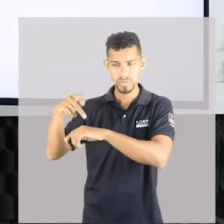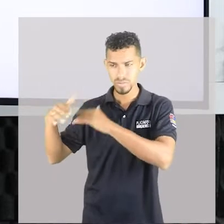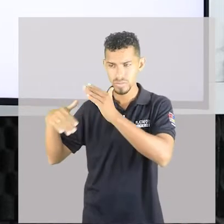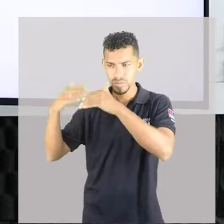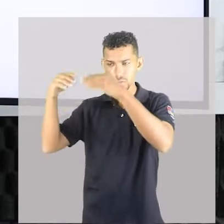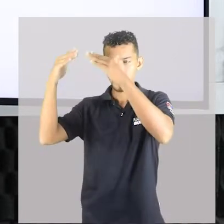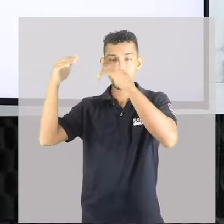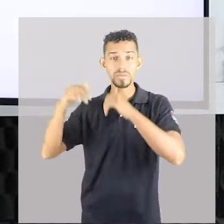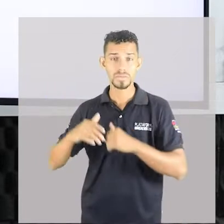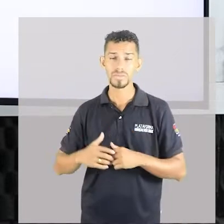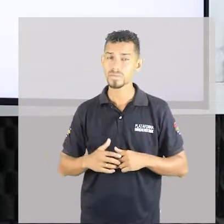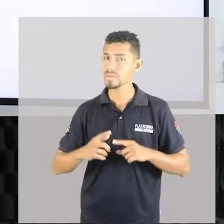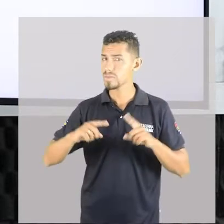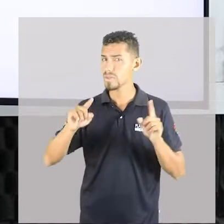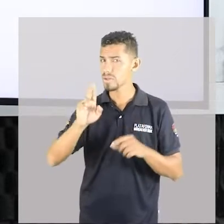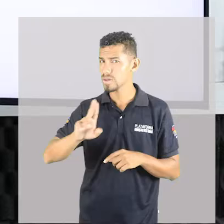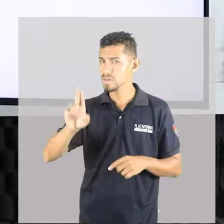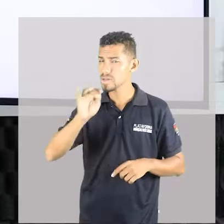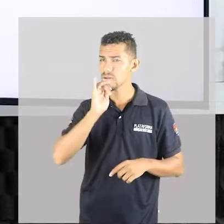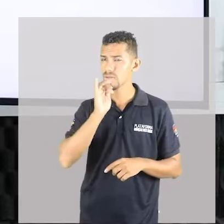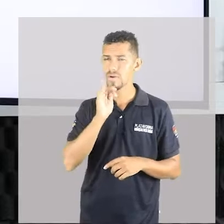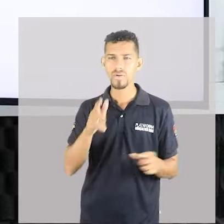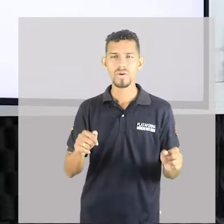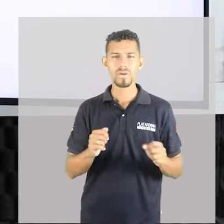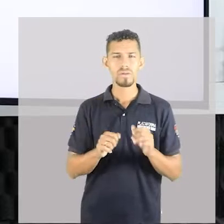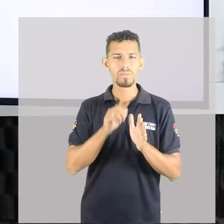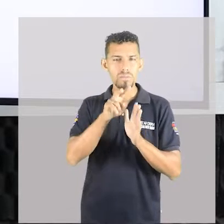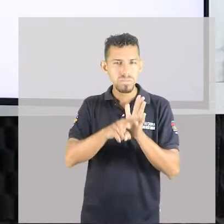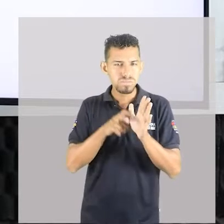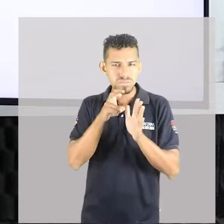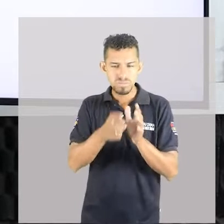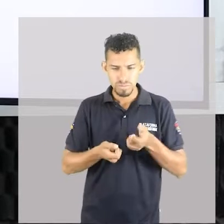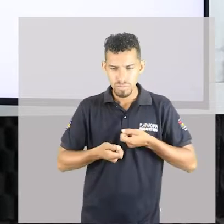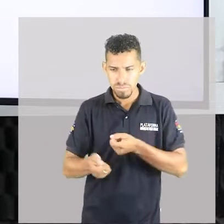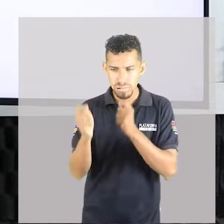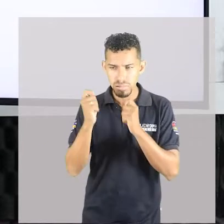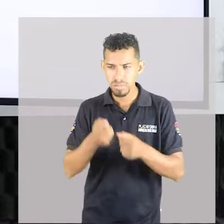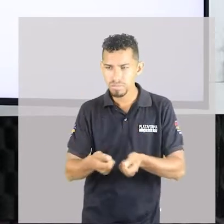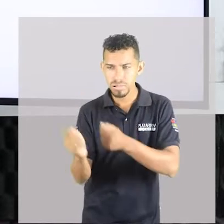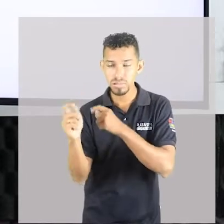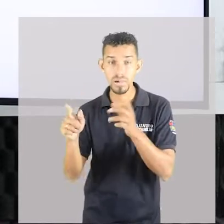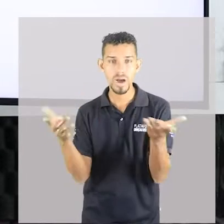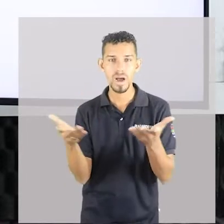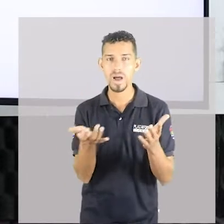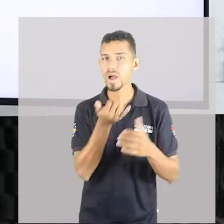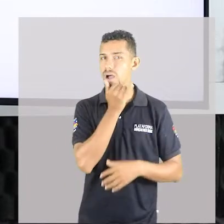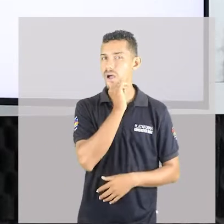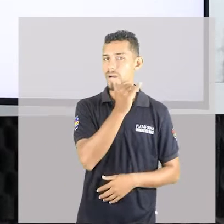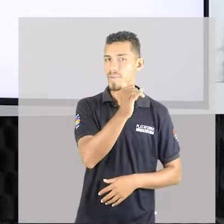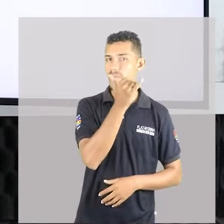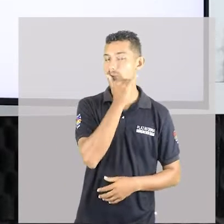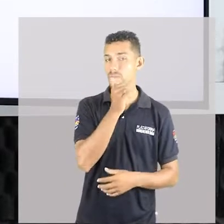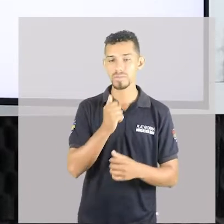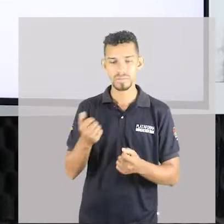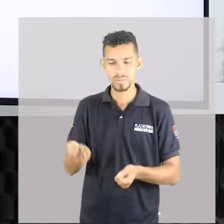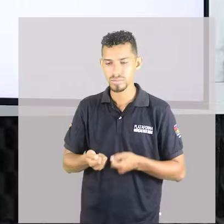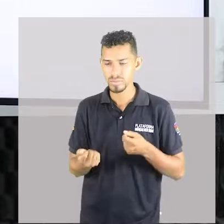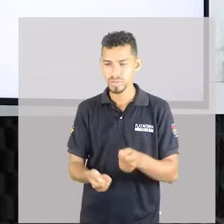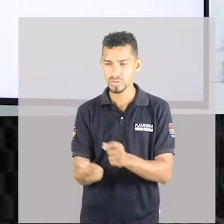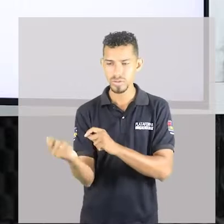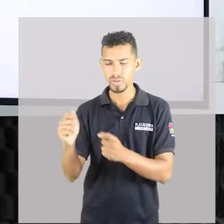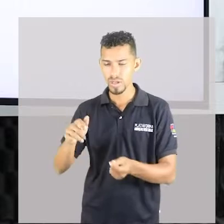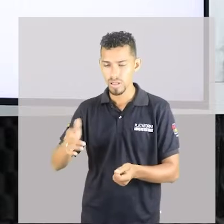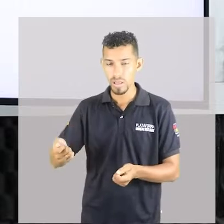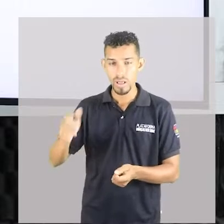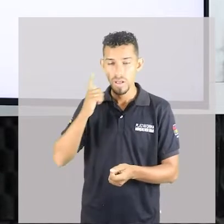nesse processo. Mas você só utilizava ali o vapor para a produção, agora você utiliza a eletricidade, você utiliza também o carvão, né,